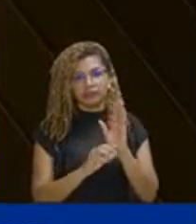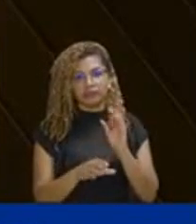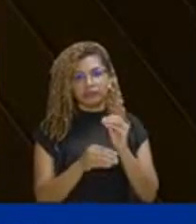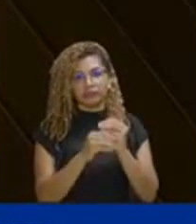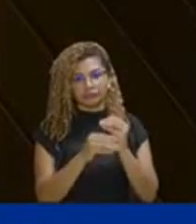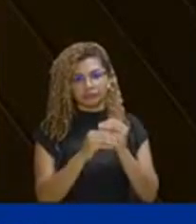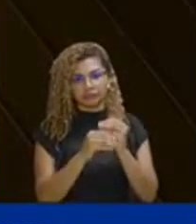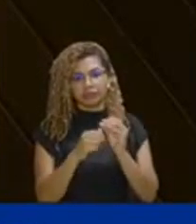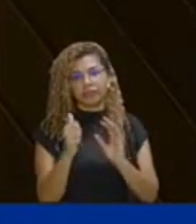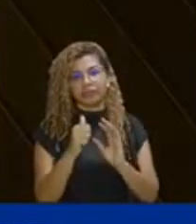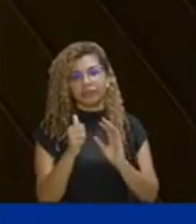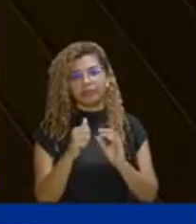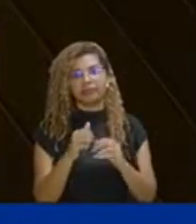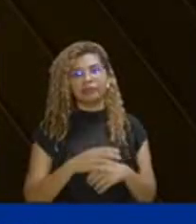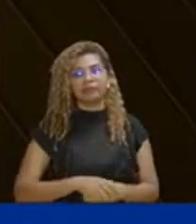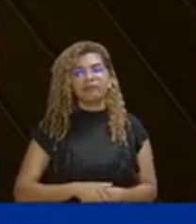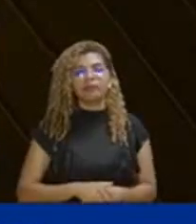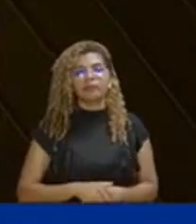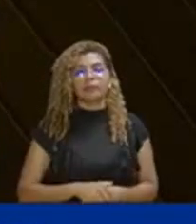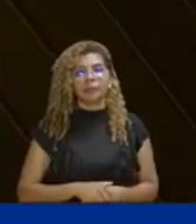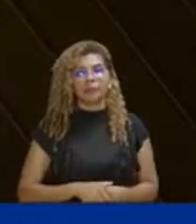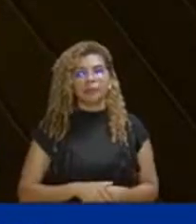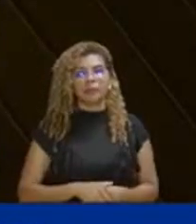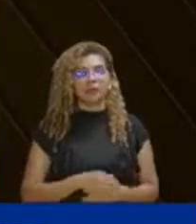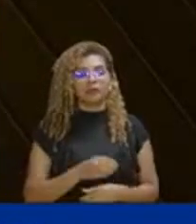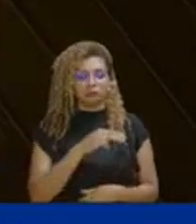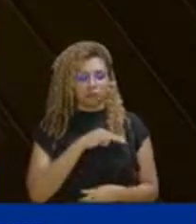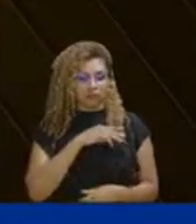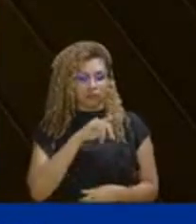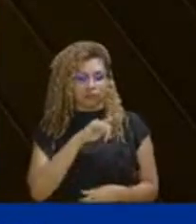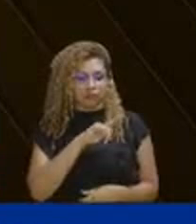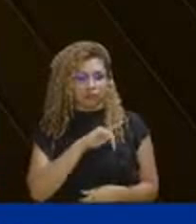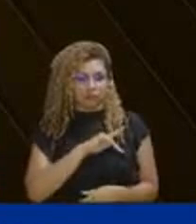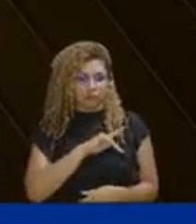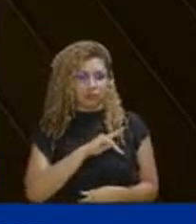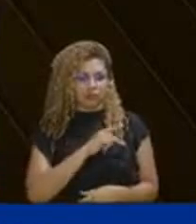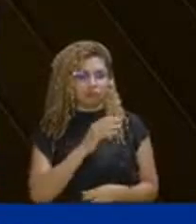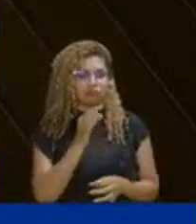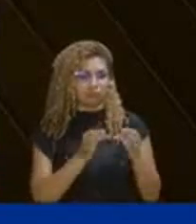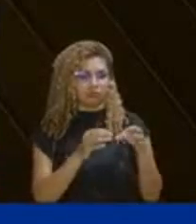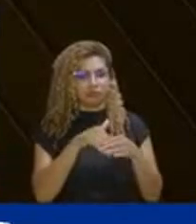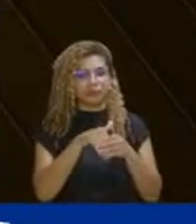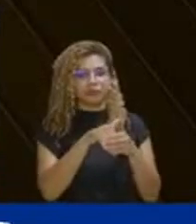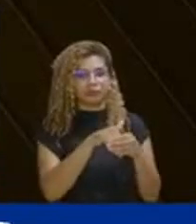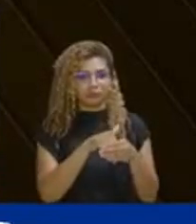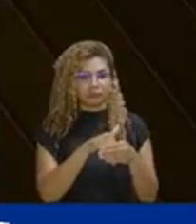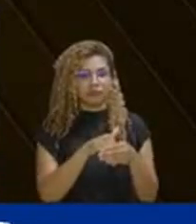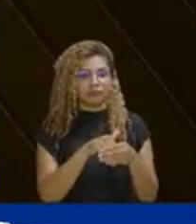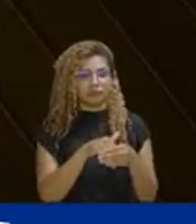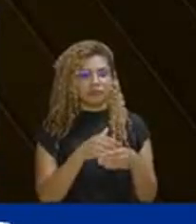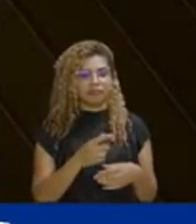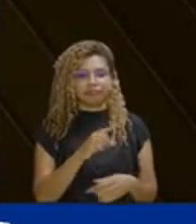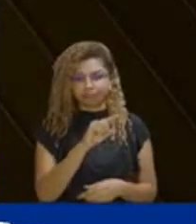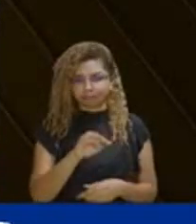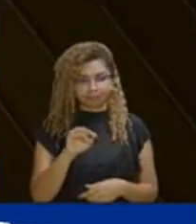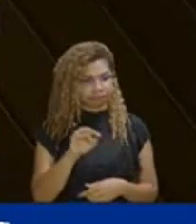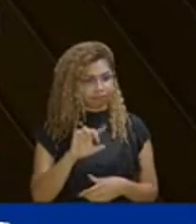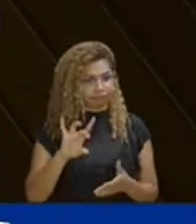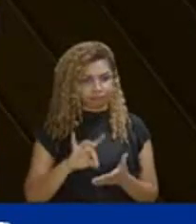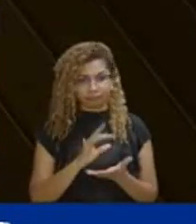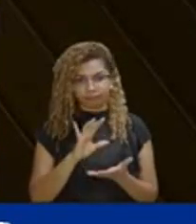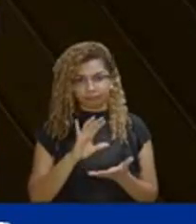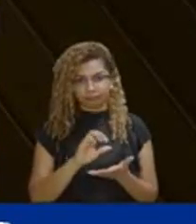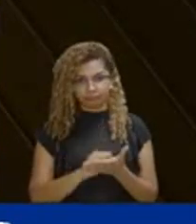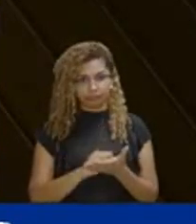número 64/90. O Ministério Público Eleitoral pleiteou o impedimento da candidata